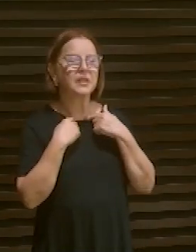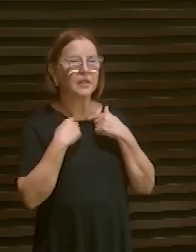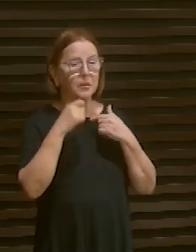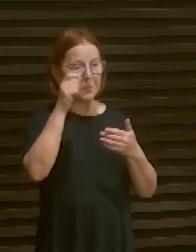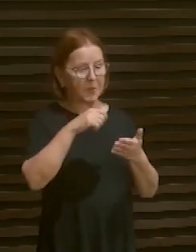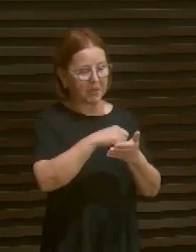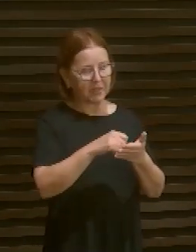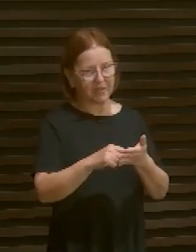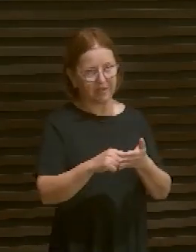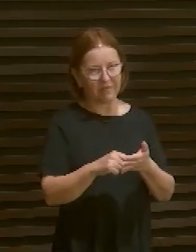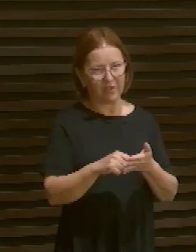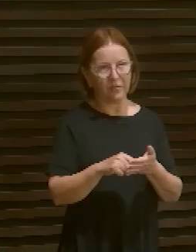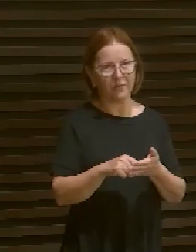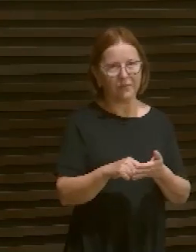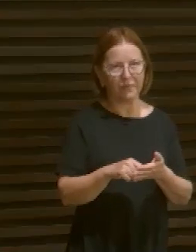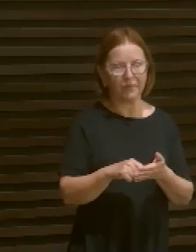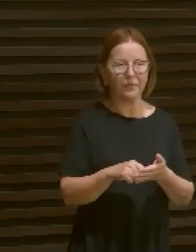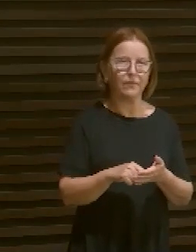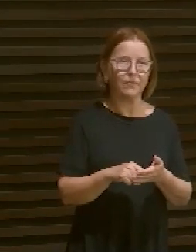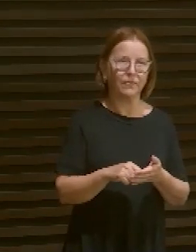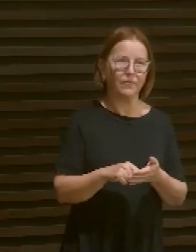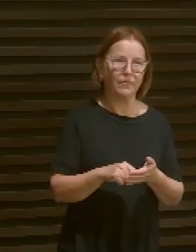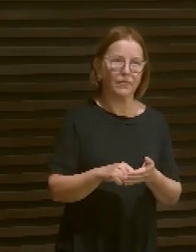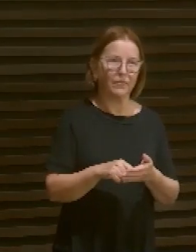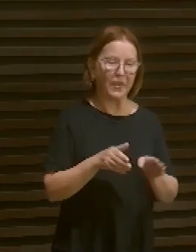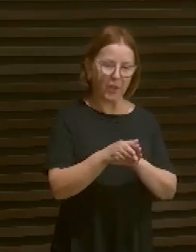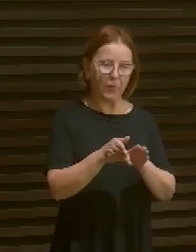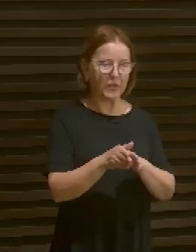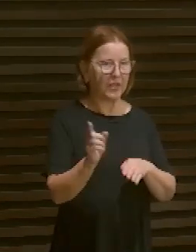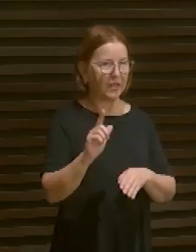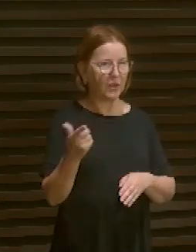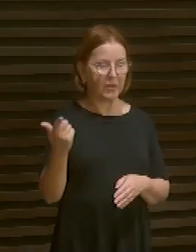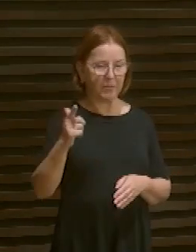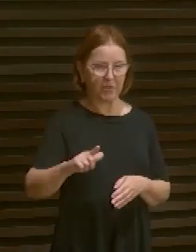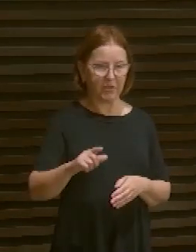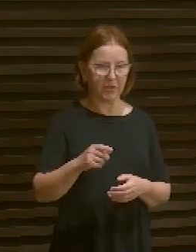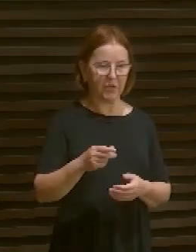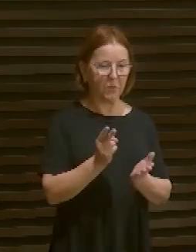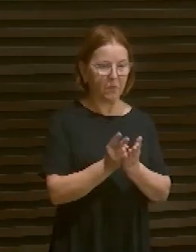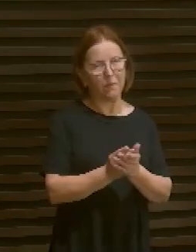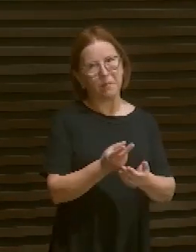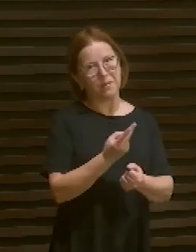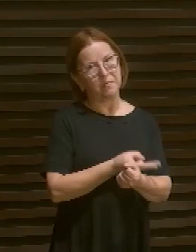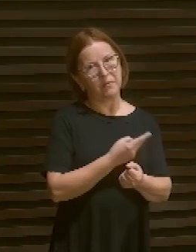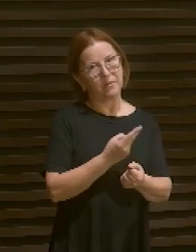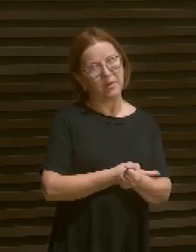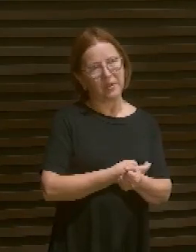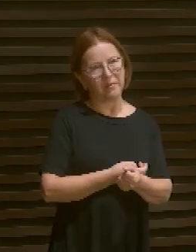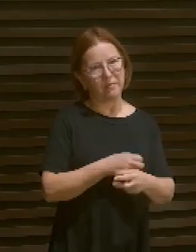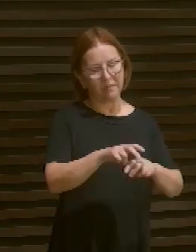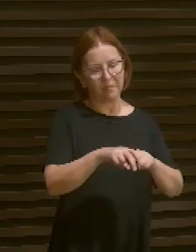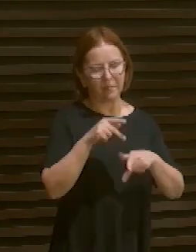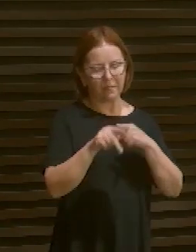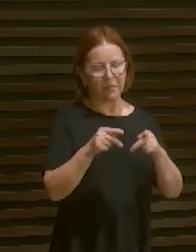seus leitores a não repetir o erro cometido pelo povo de